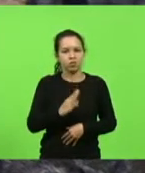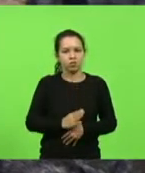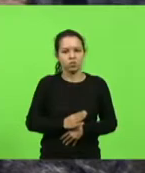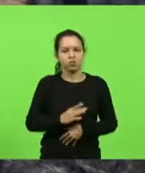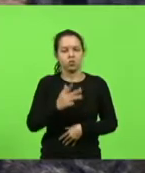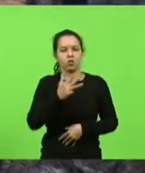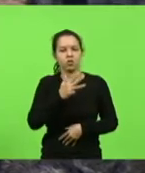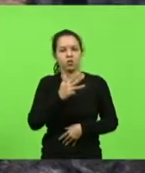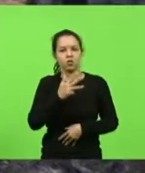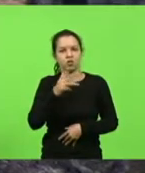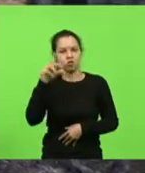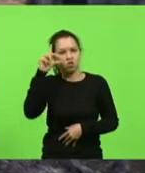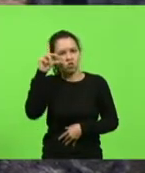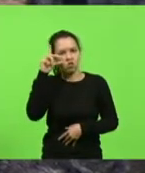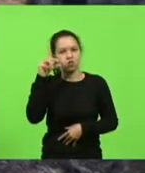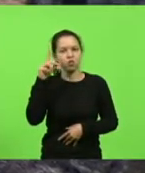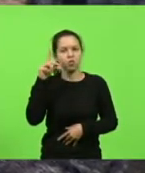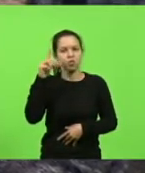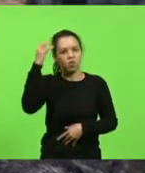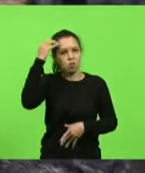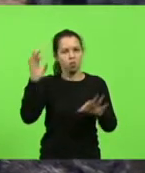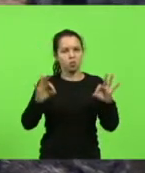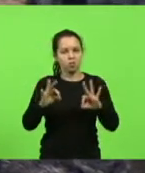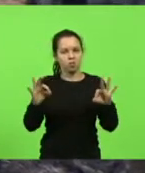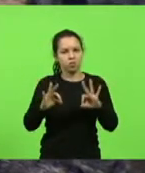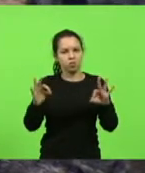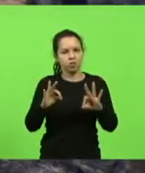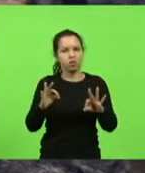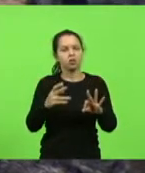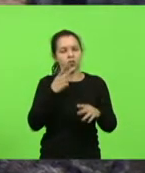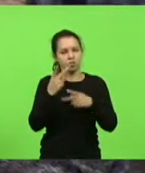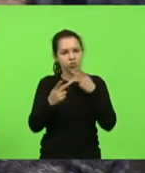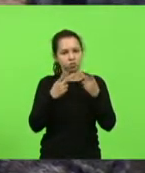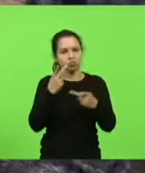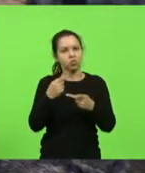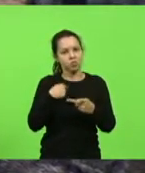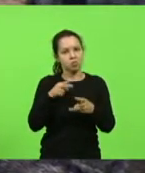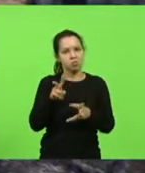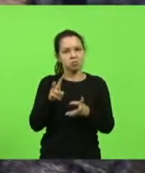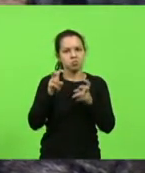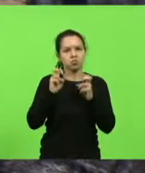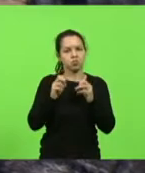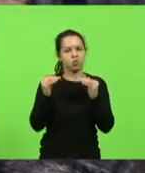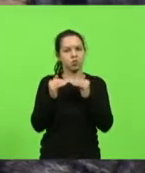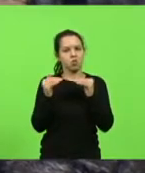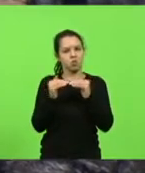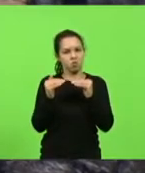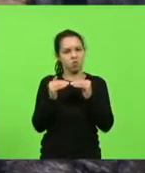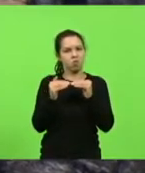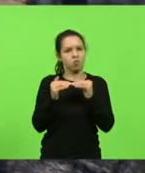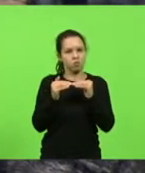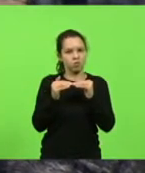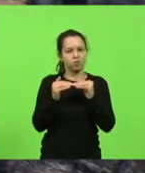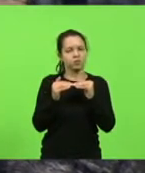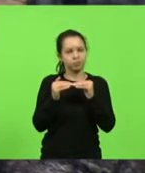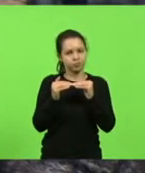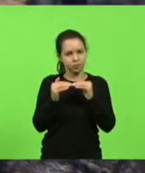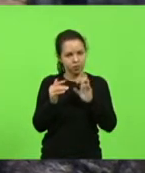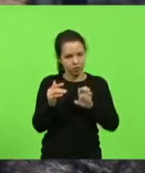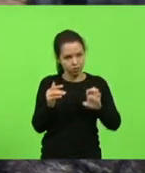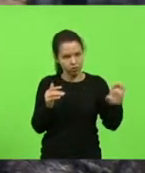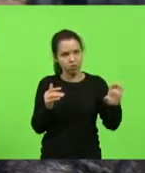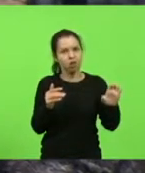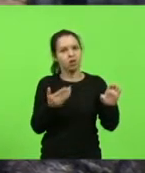é inocente, ele está seguindo uma fieira ali. Então, a gente, pelo menos nisso, eu vejo coerência na esquerda. Eles são coerentes